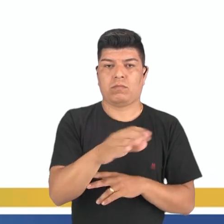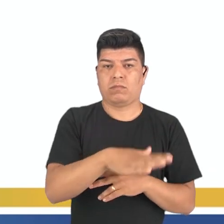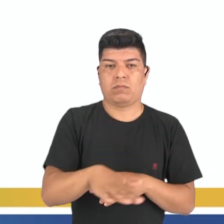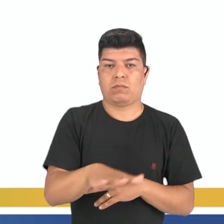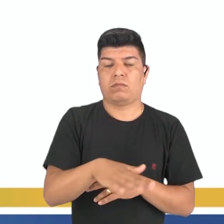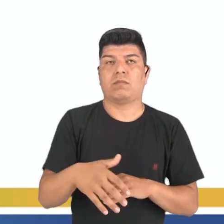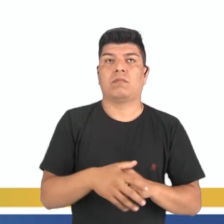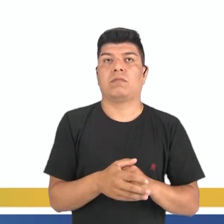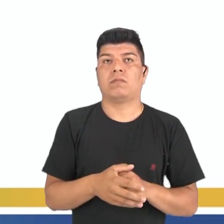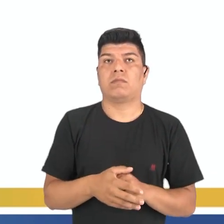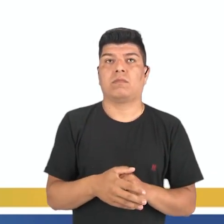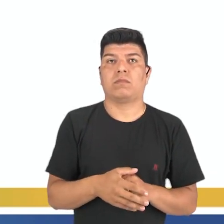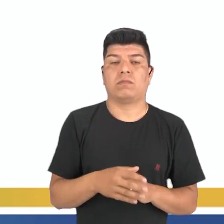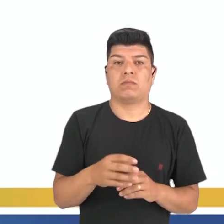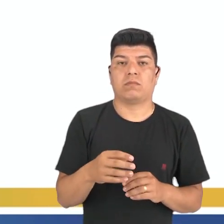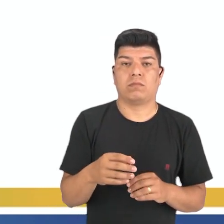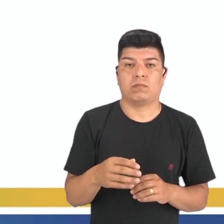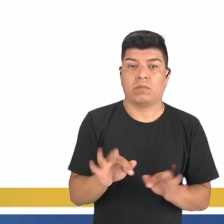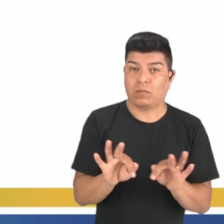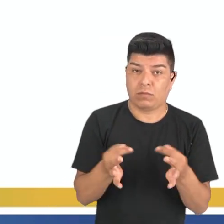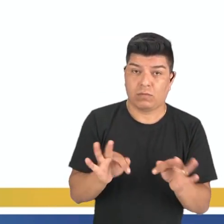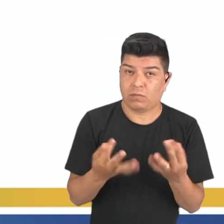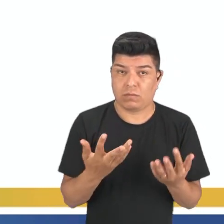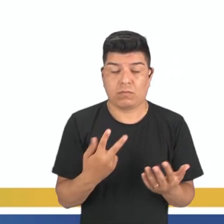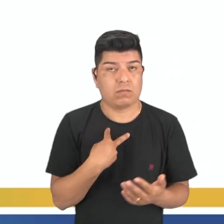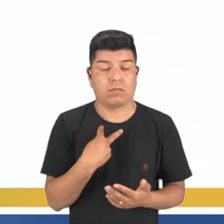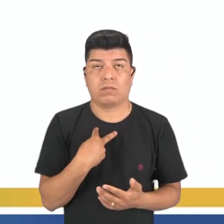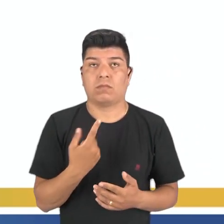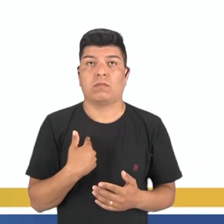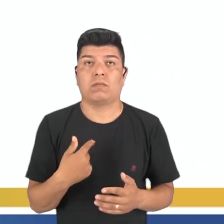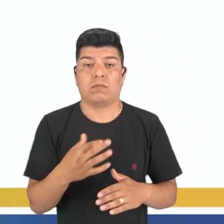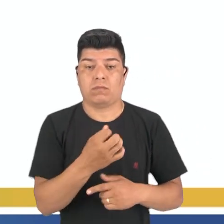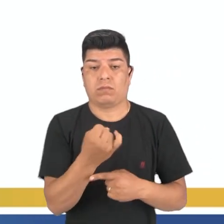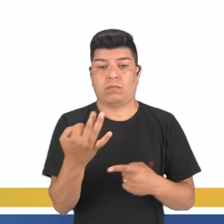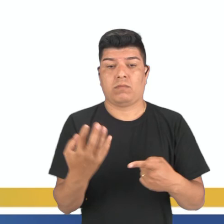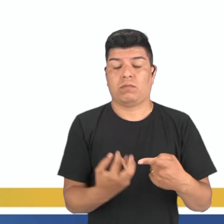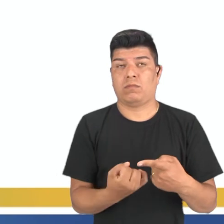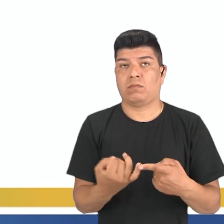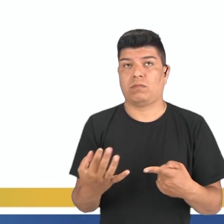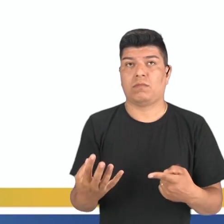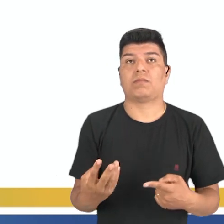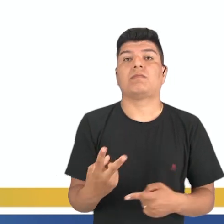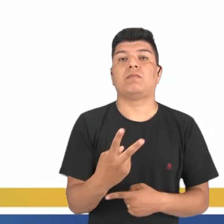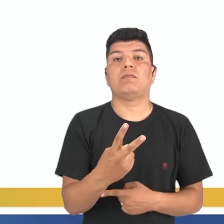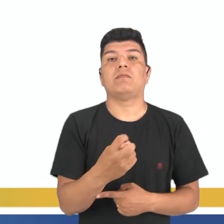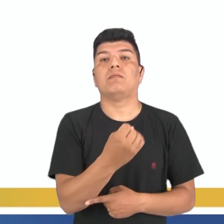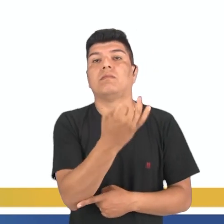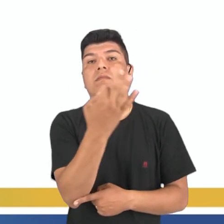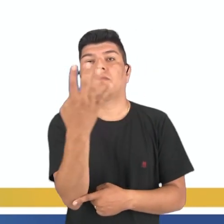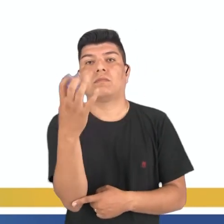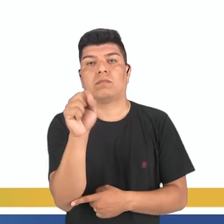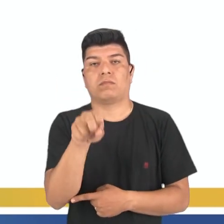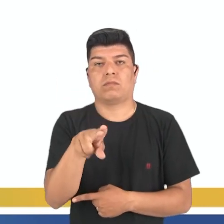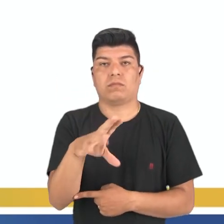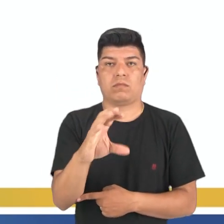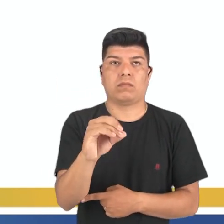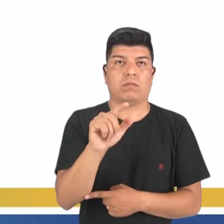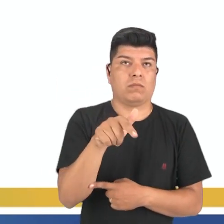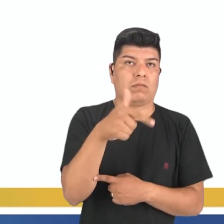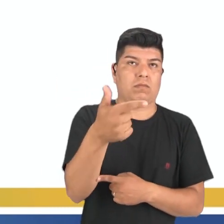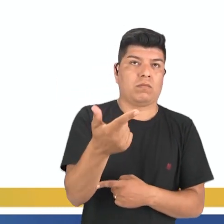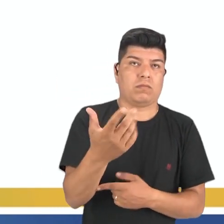embaixo. Como não dá para simplificar mais, a fração que representa a quantidade de suco após